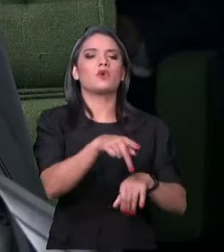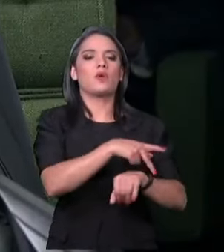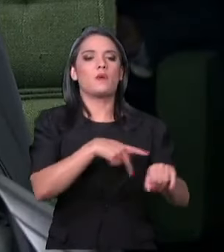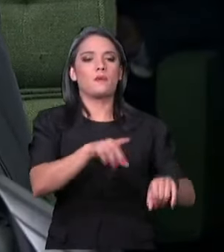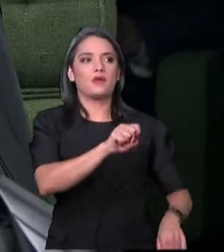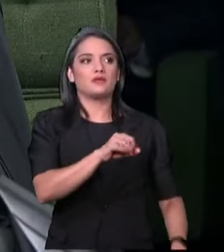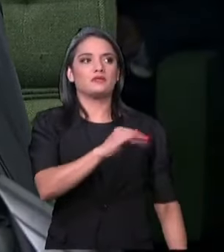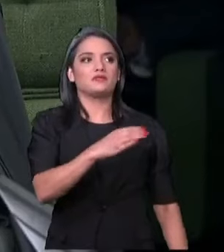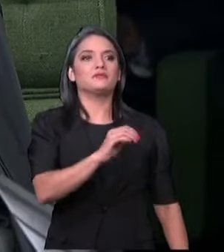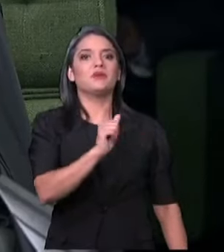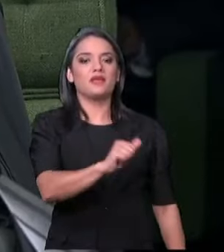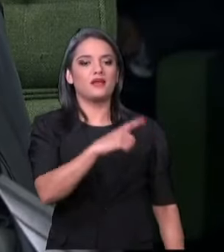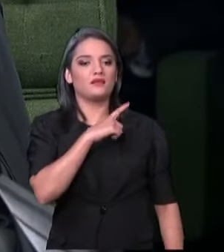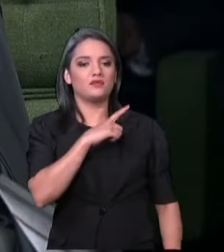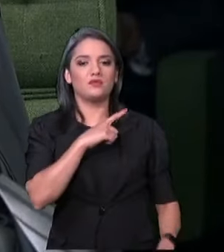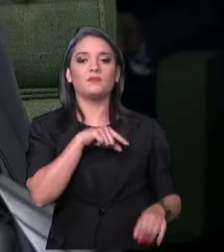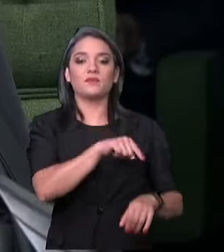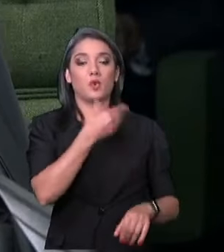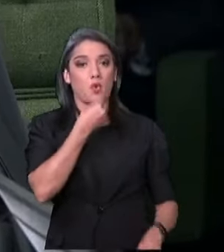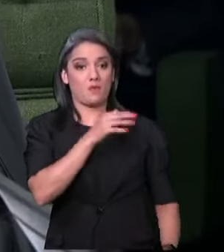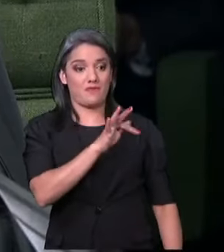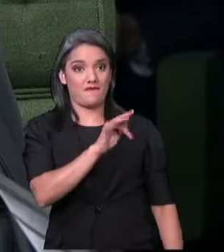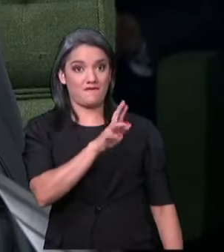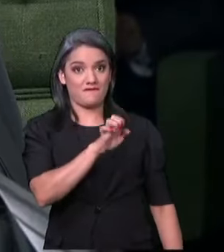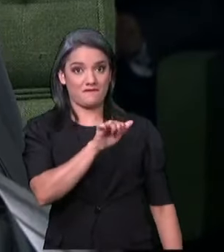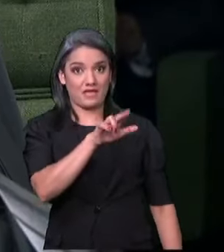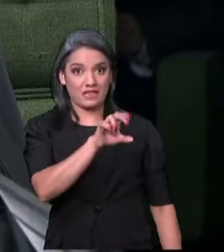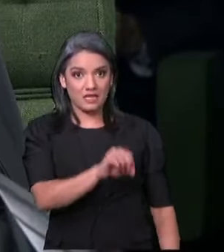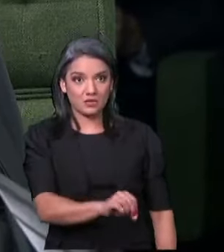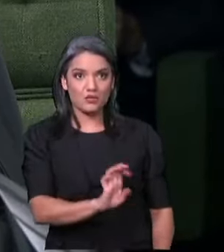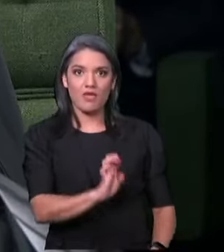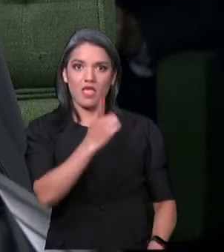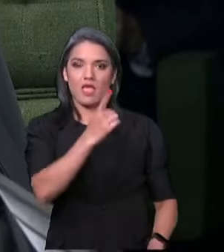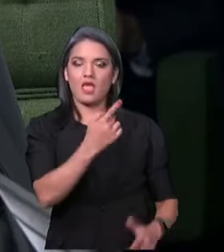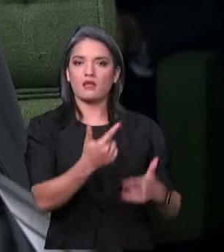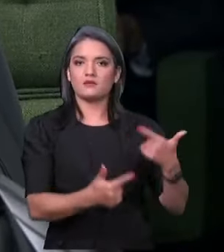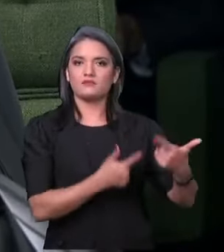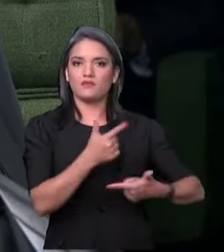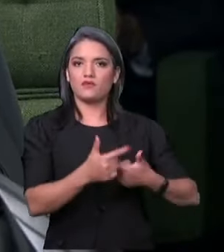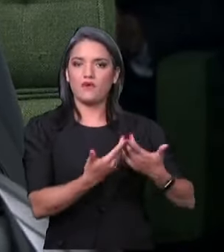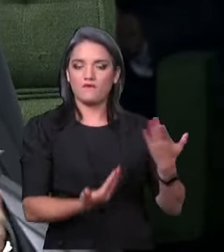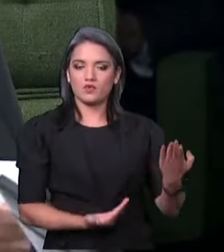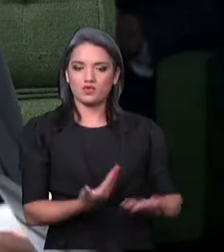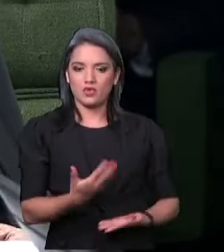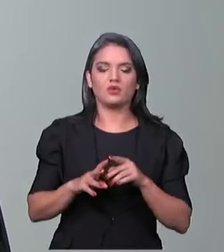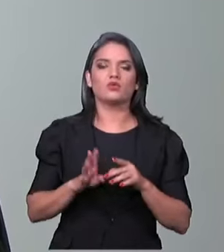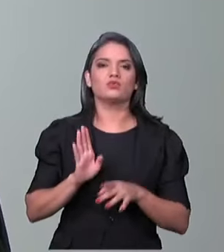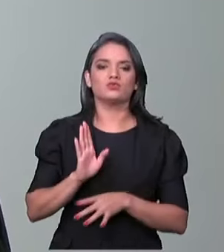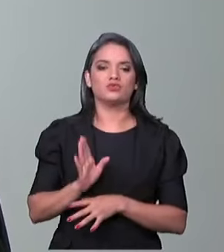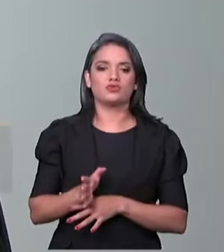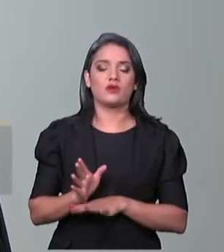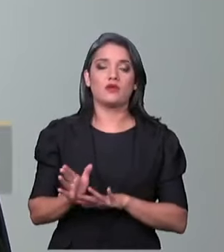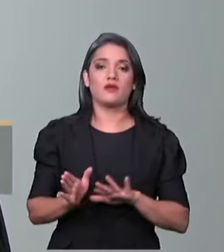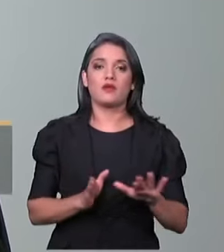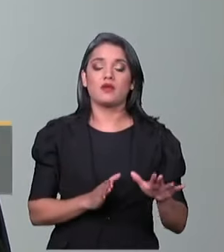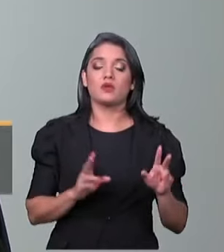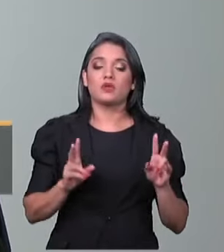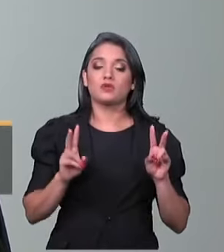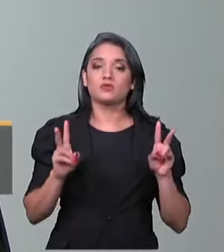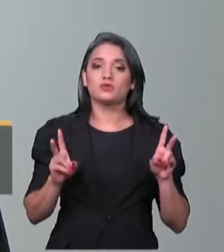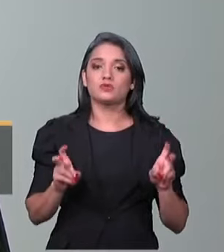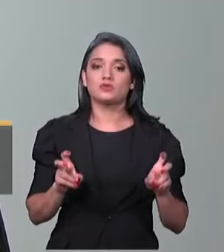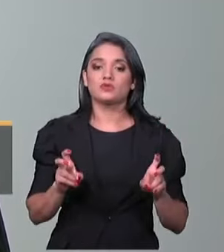Gilmar Mendes so a justificativa de que não há indícios mínimos que sustentem a investigação a